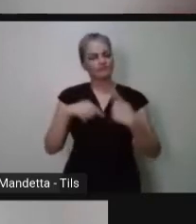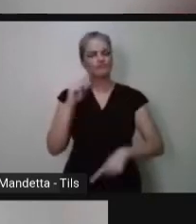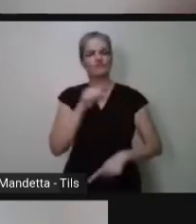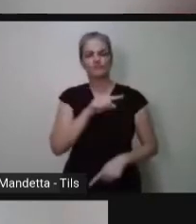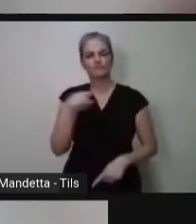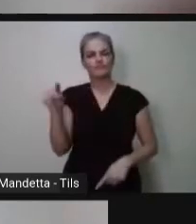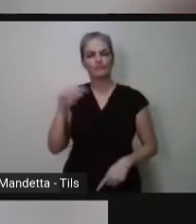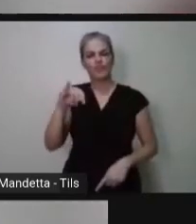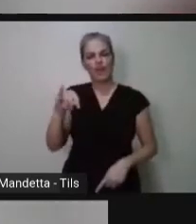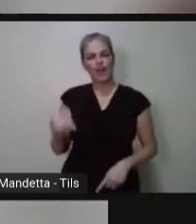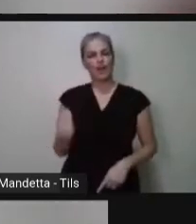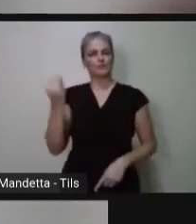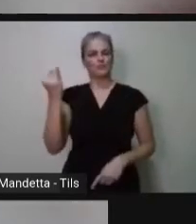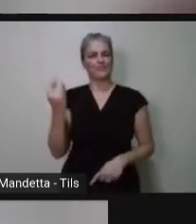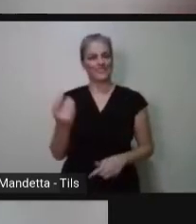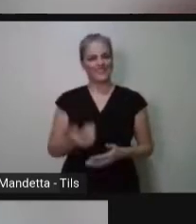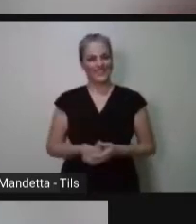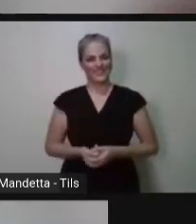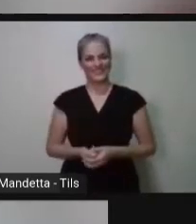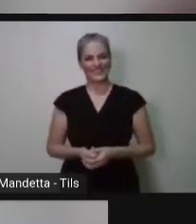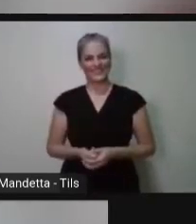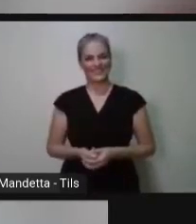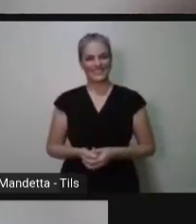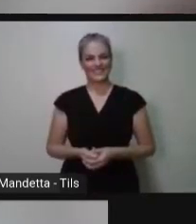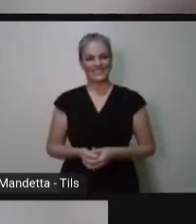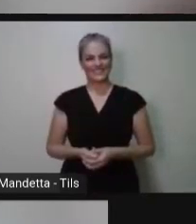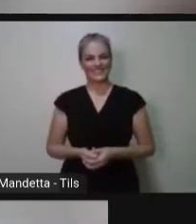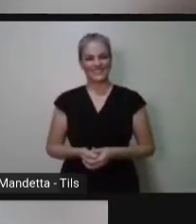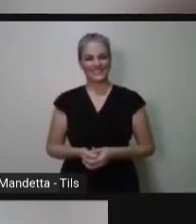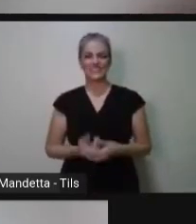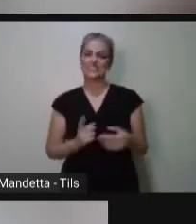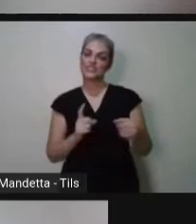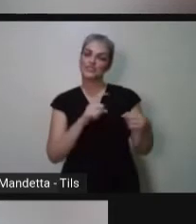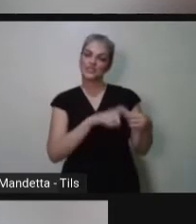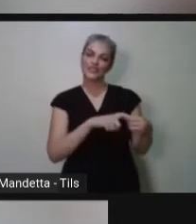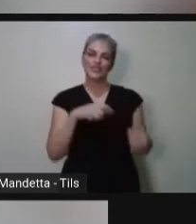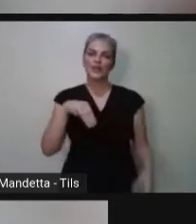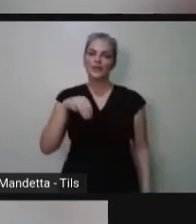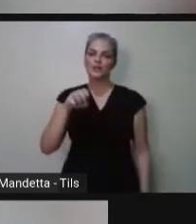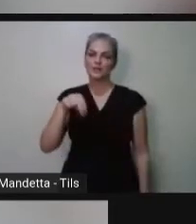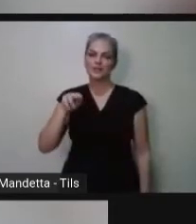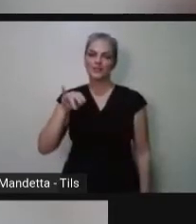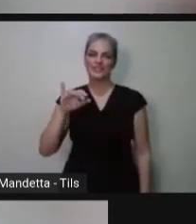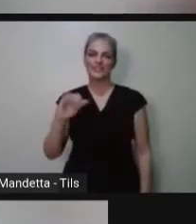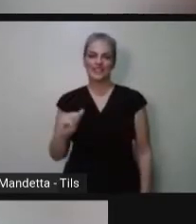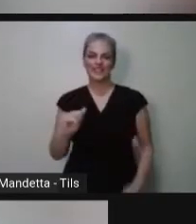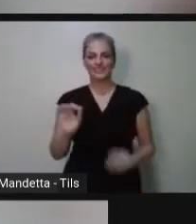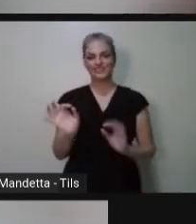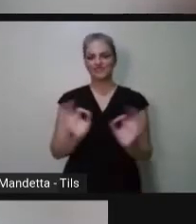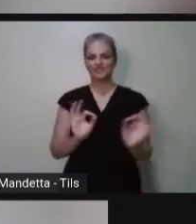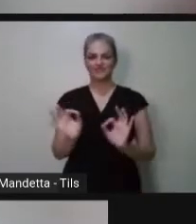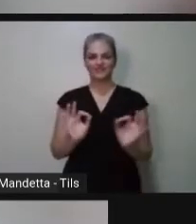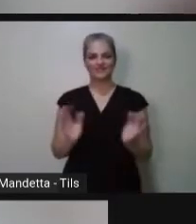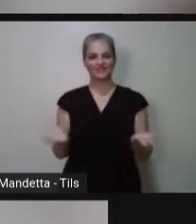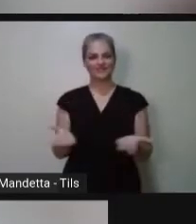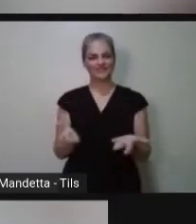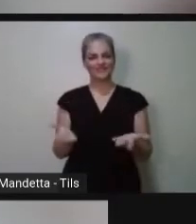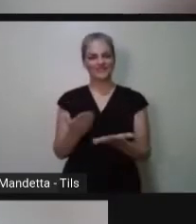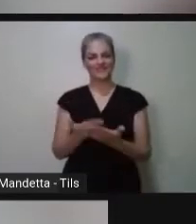vocês estão. Então, eu devolvo agora a palavra à professora Mônica, que continuará na condução dessa atividade de